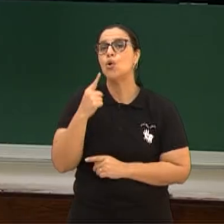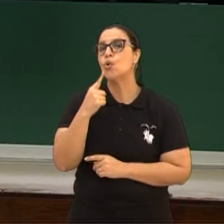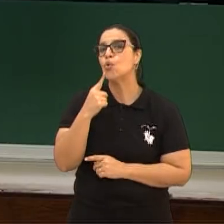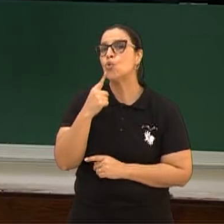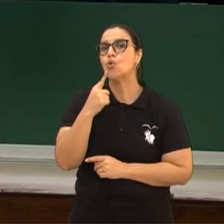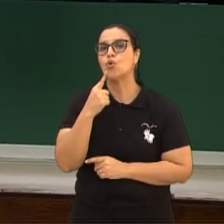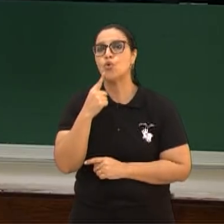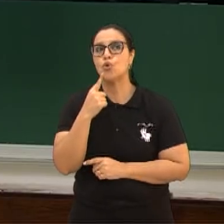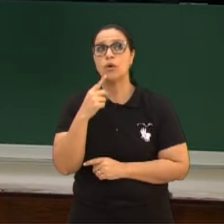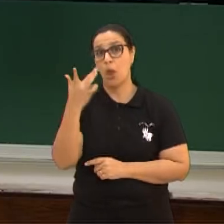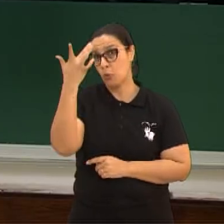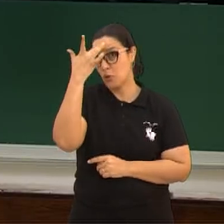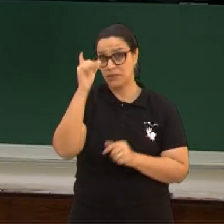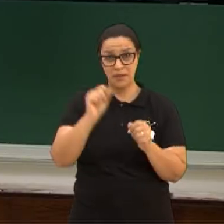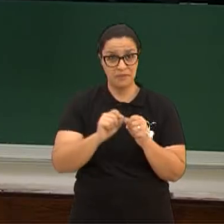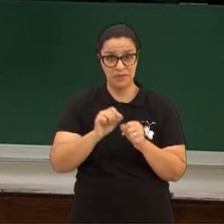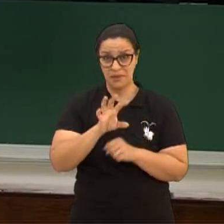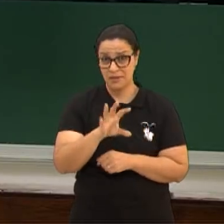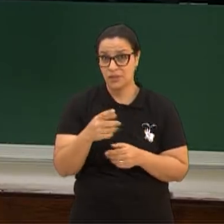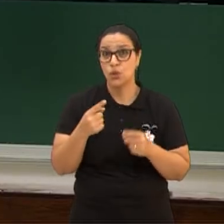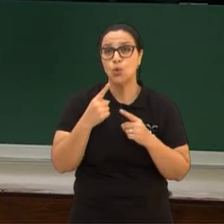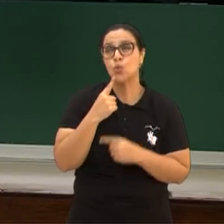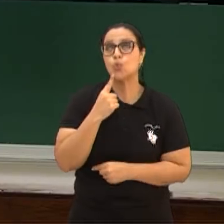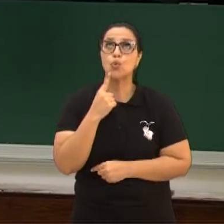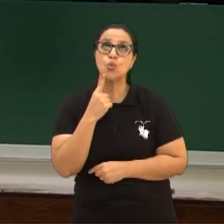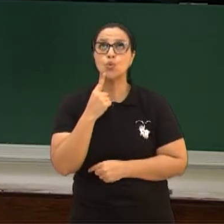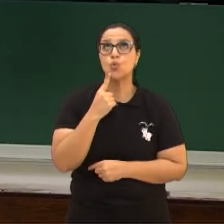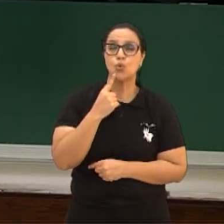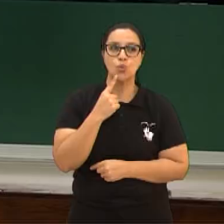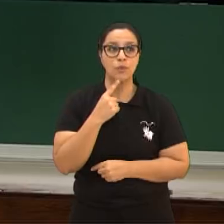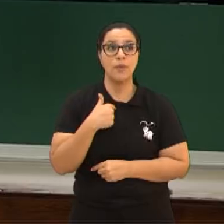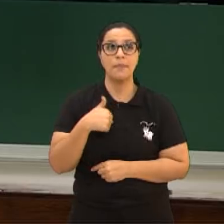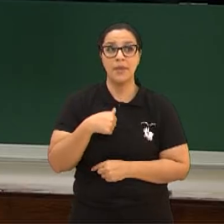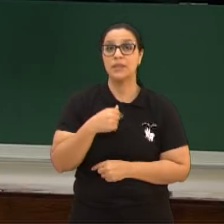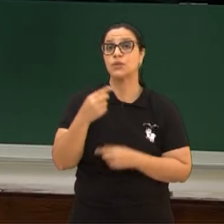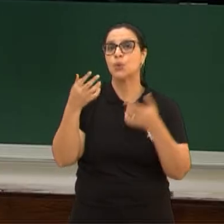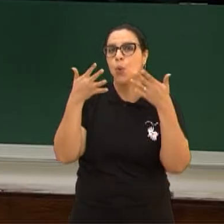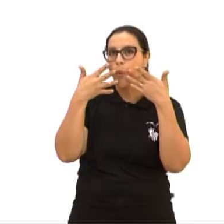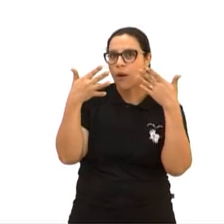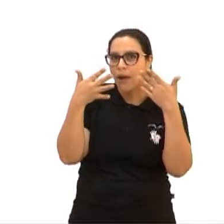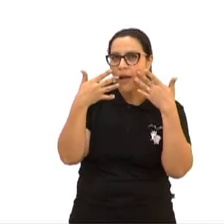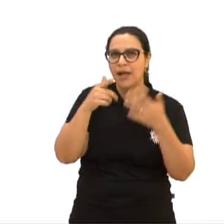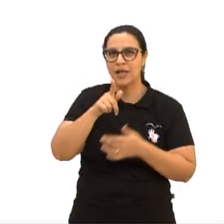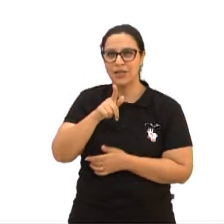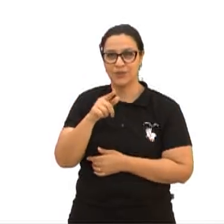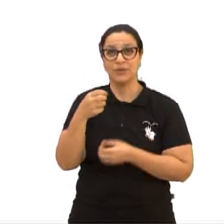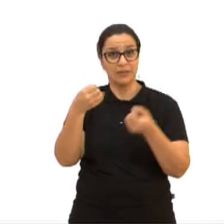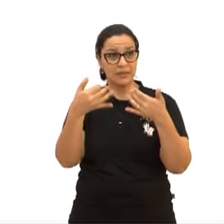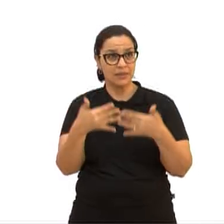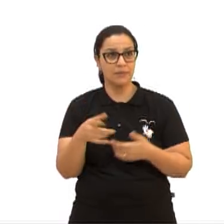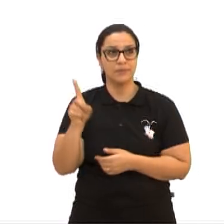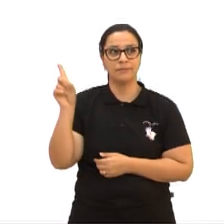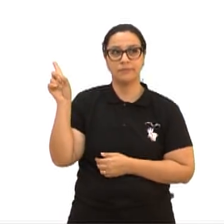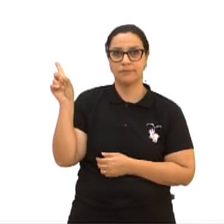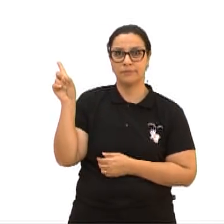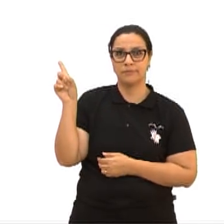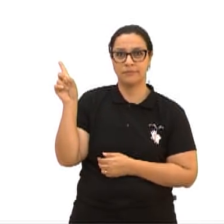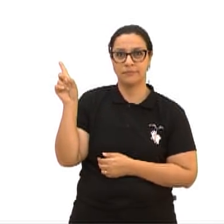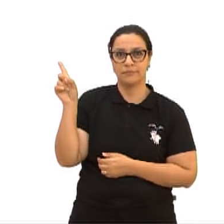assoviar. A teacher não sabe fazer isso, ok? Mas o Garfield está contando aqui. John